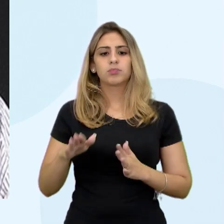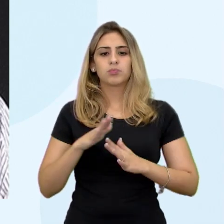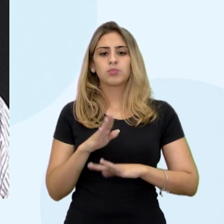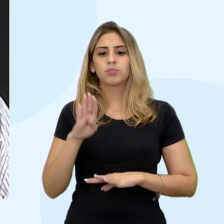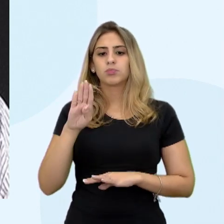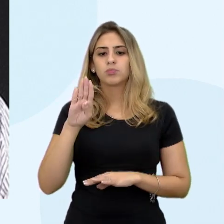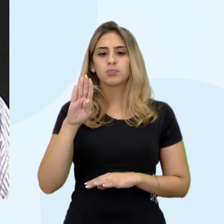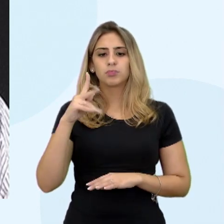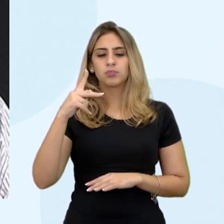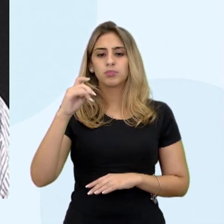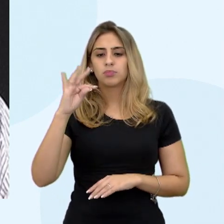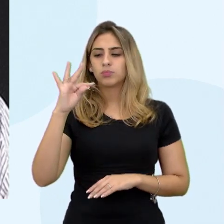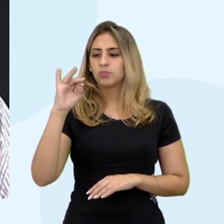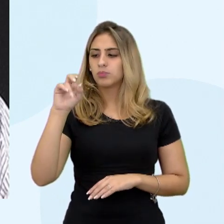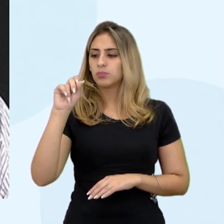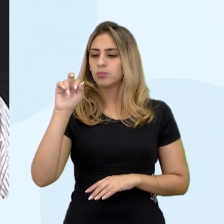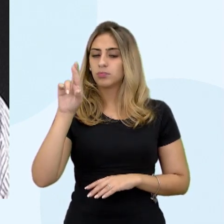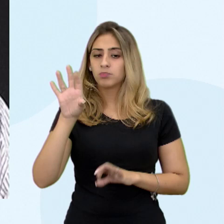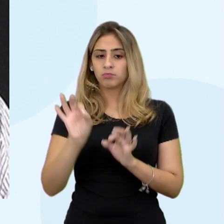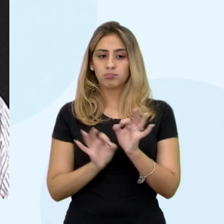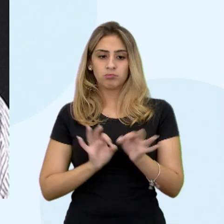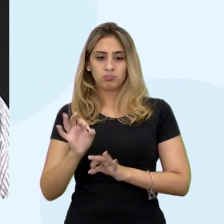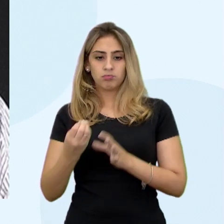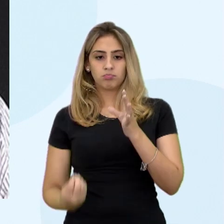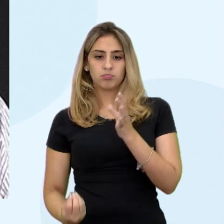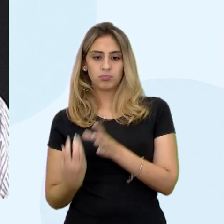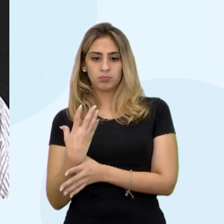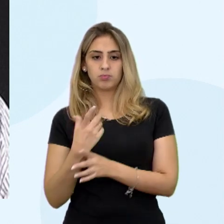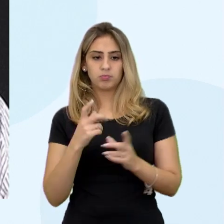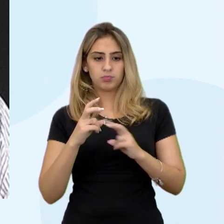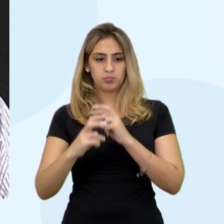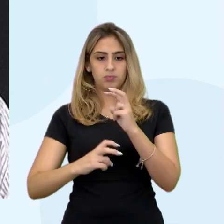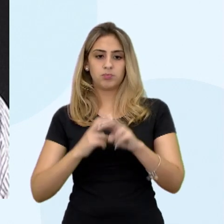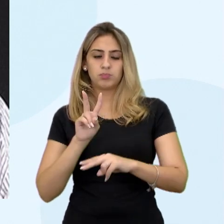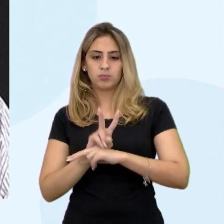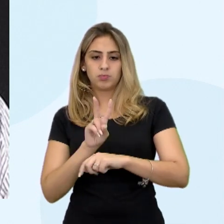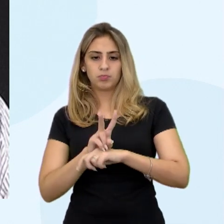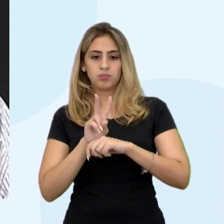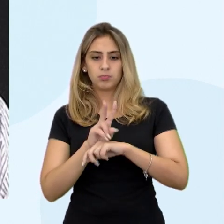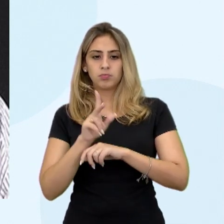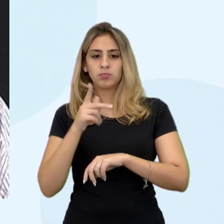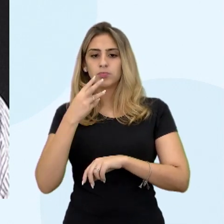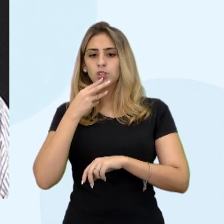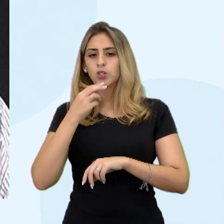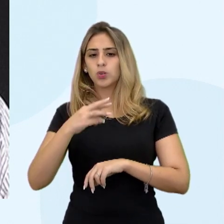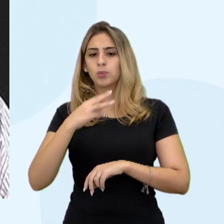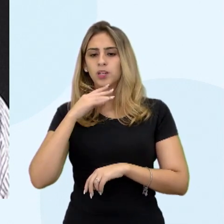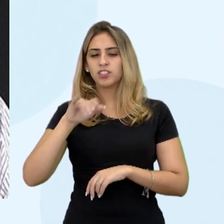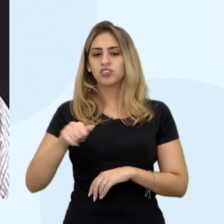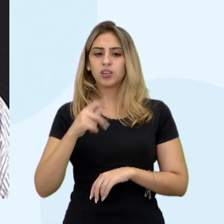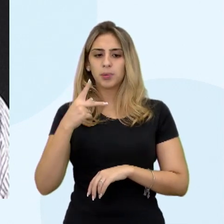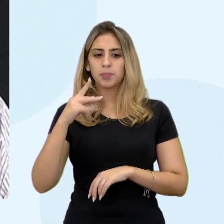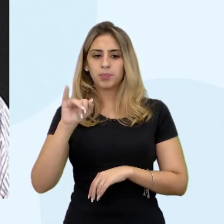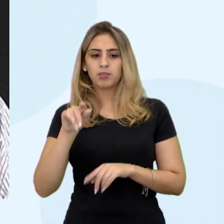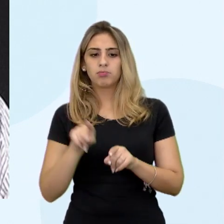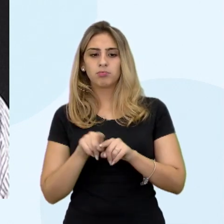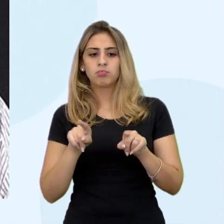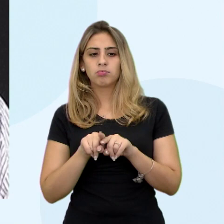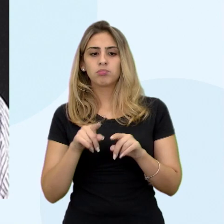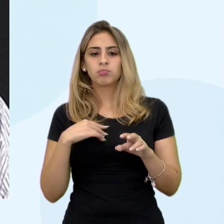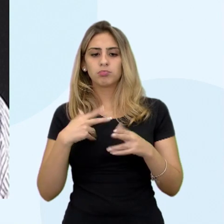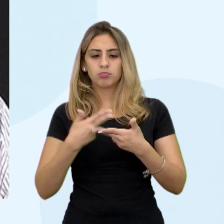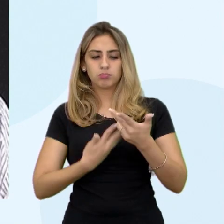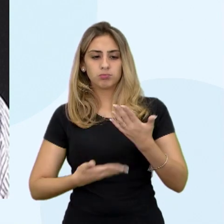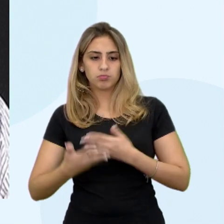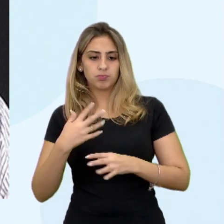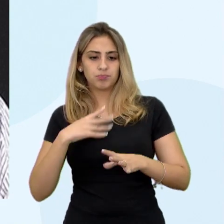Bacia Potiguar e a coordenação da criação dos parques de preservação da Serra do Mar e do Japi. Os temas